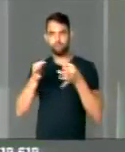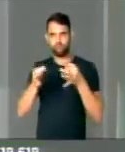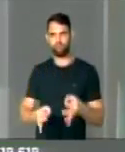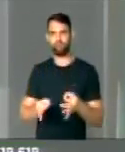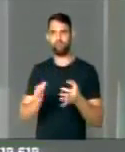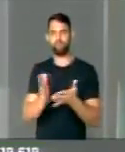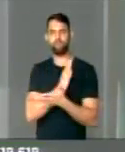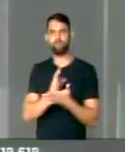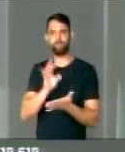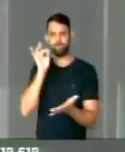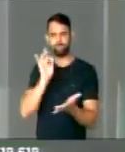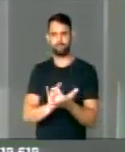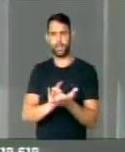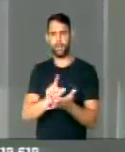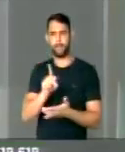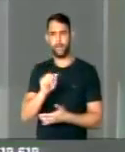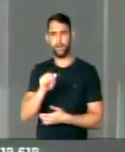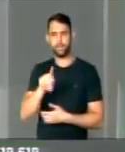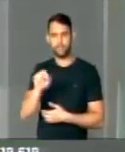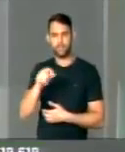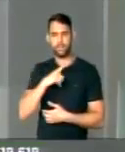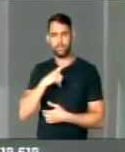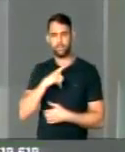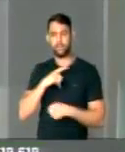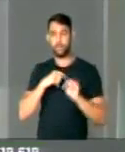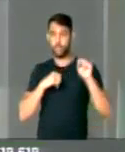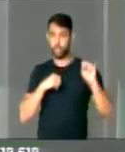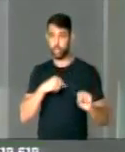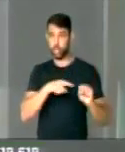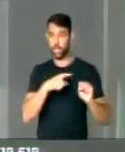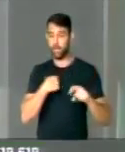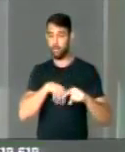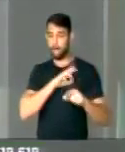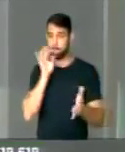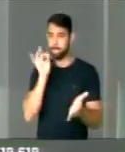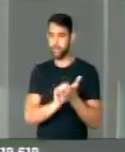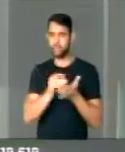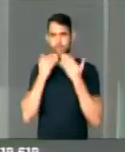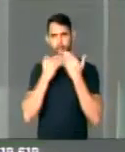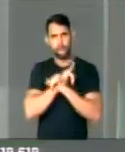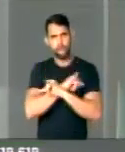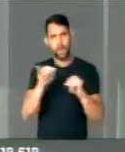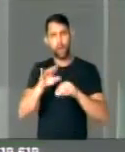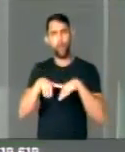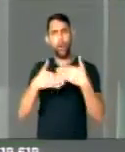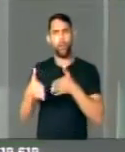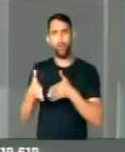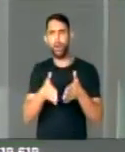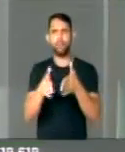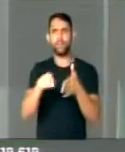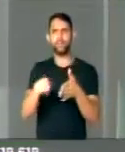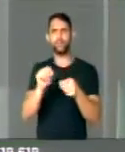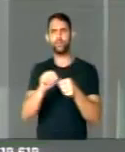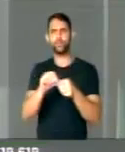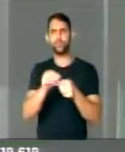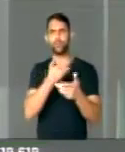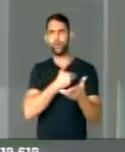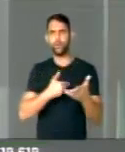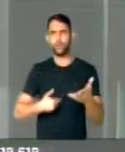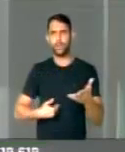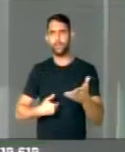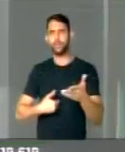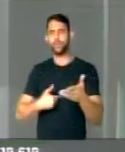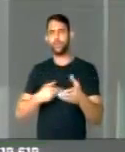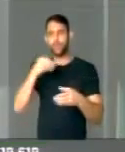honesto, íntegro, progressista, de esquerda, marcar verdadeiramente qual é o rumo de um Estado